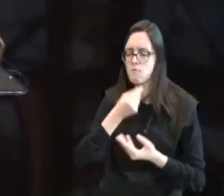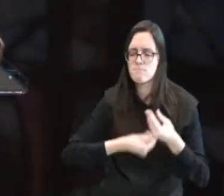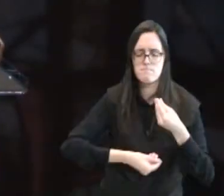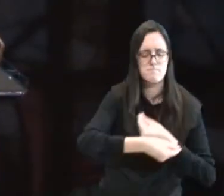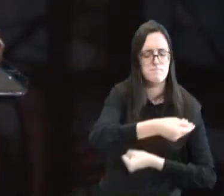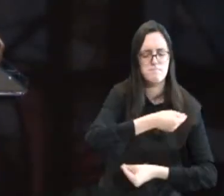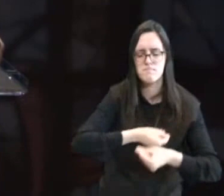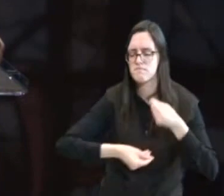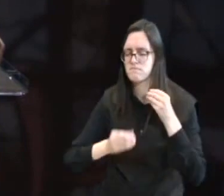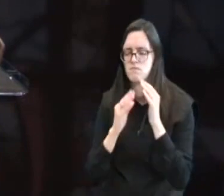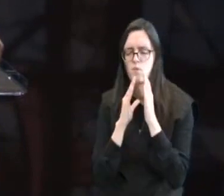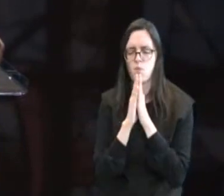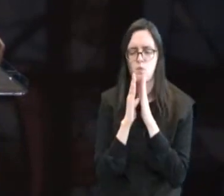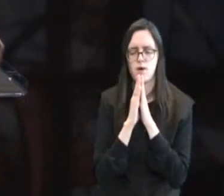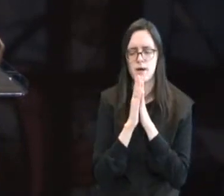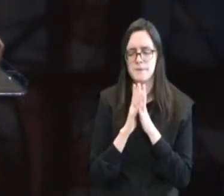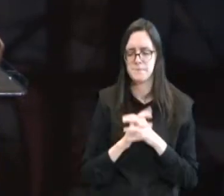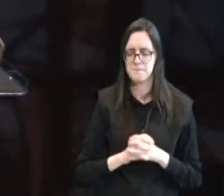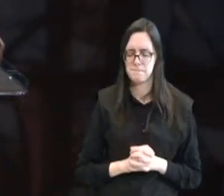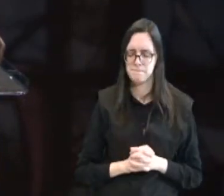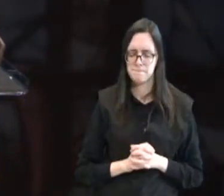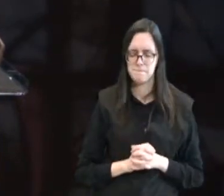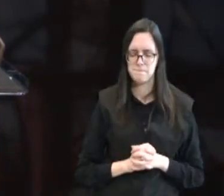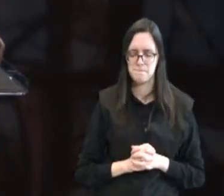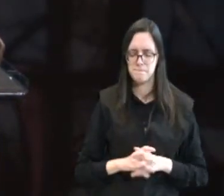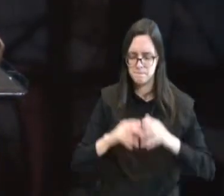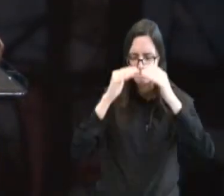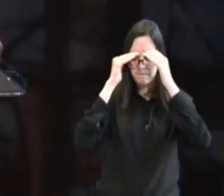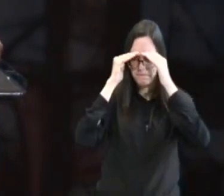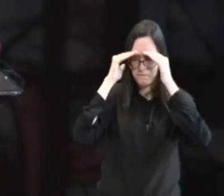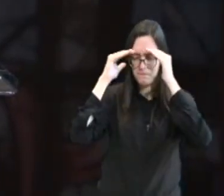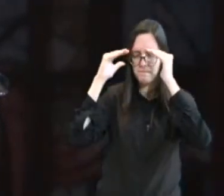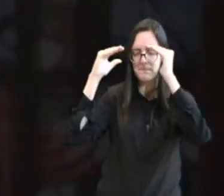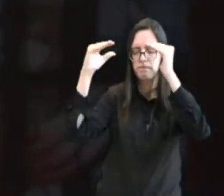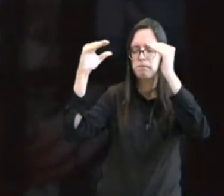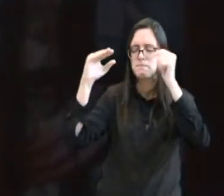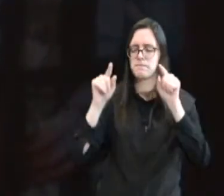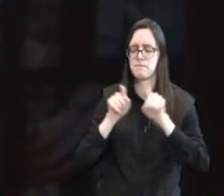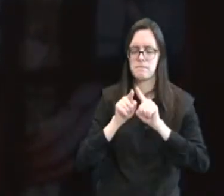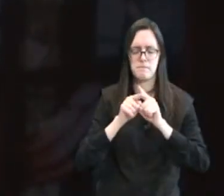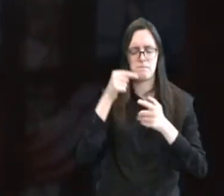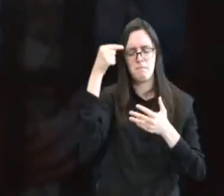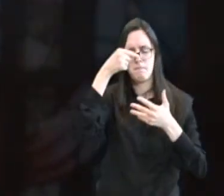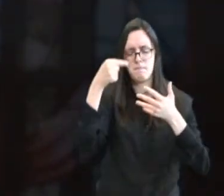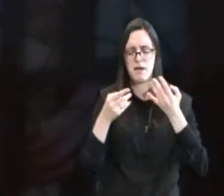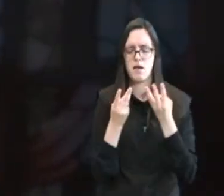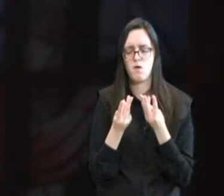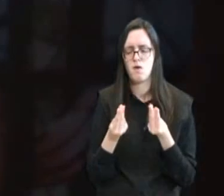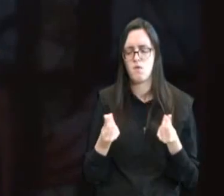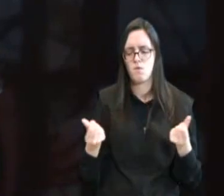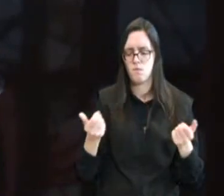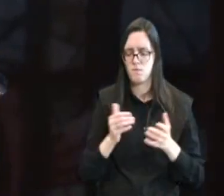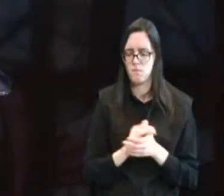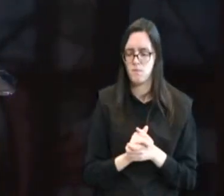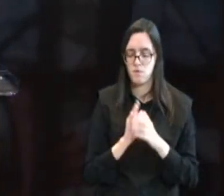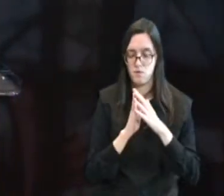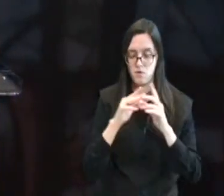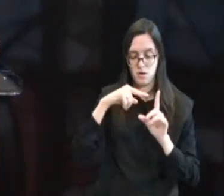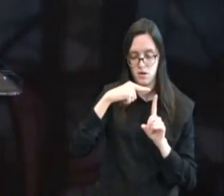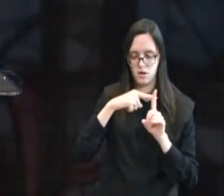na oração, no temor e tantas qualidades que a